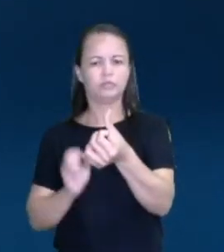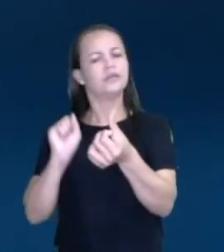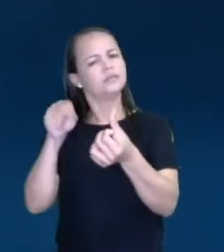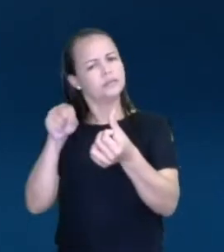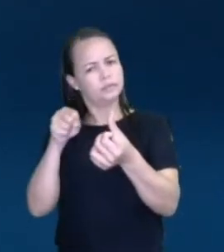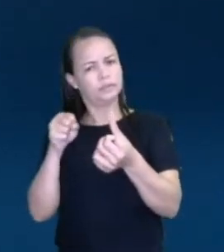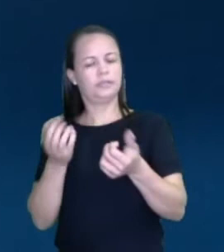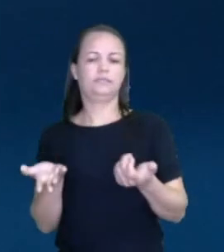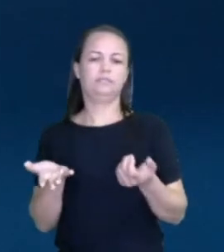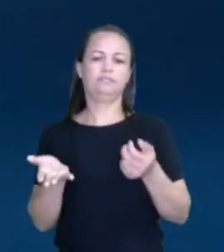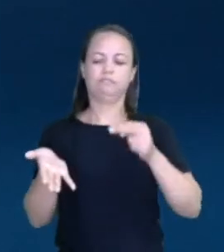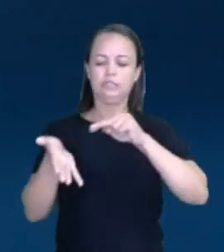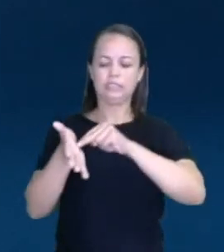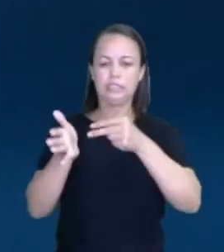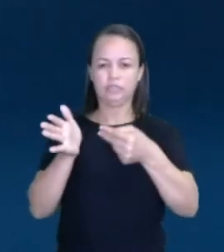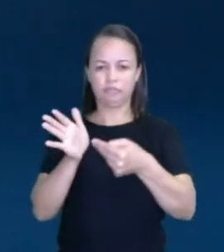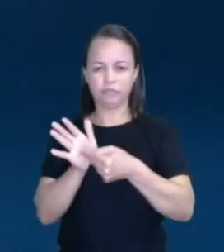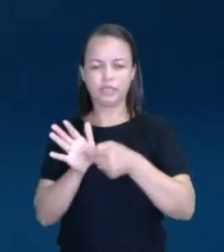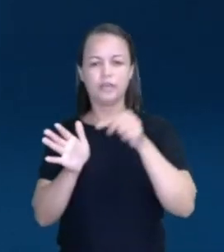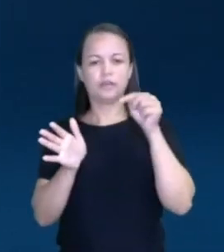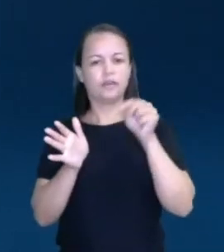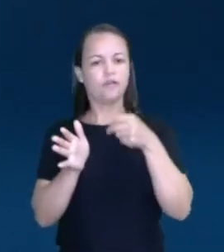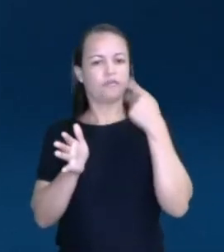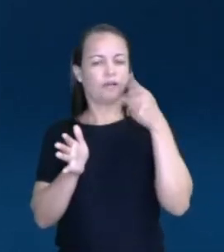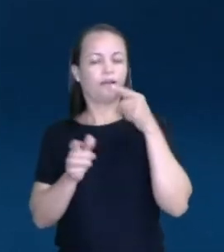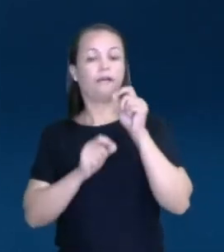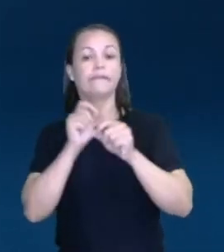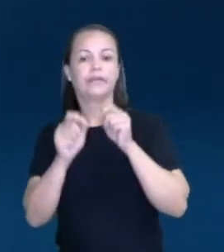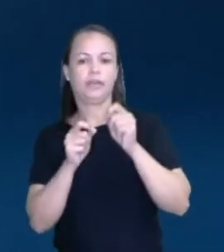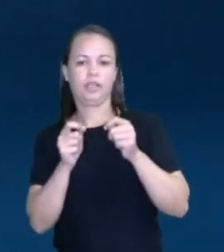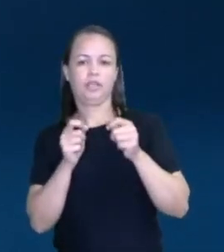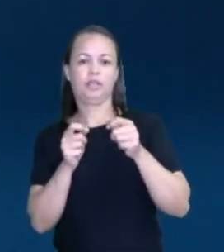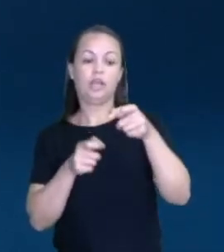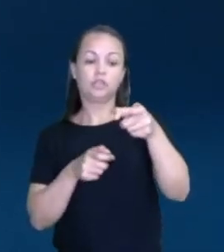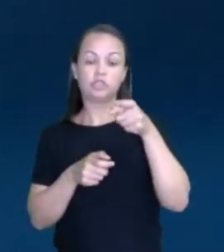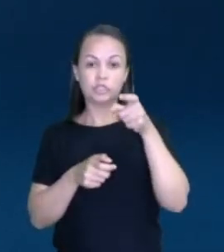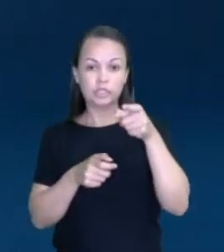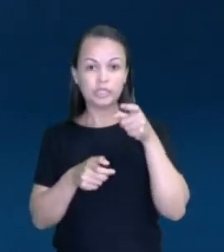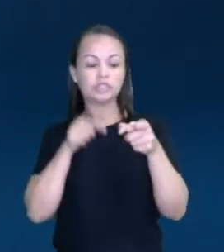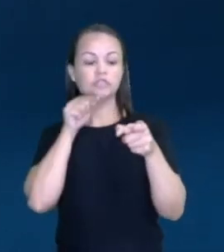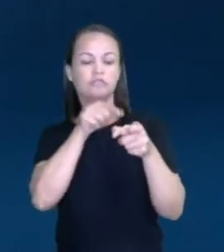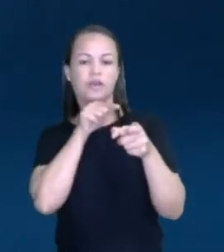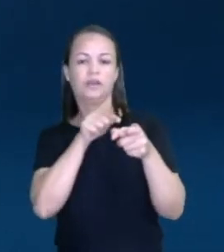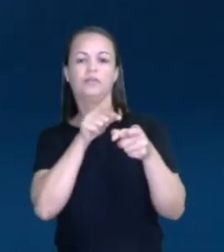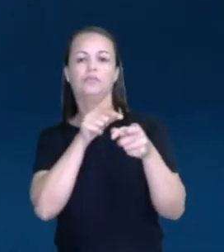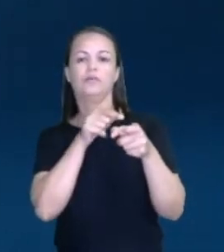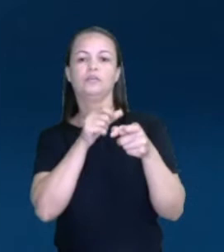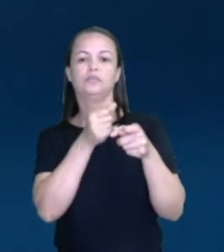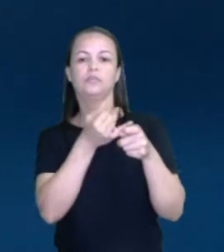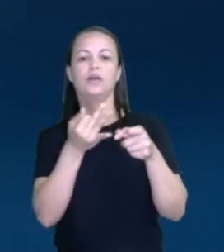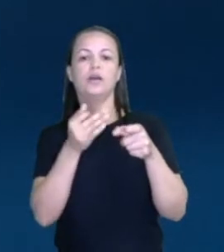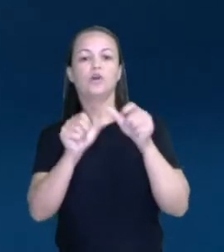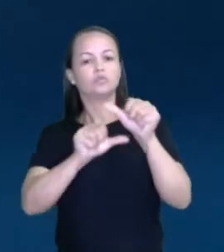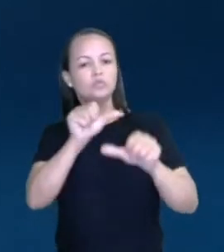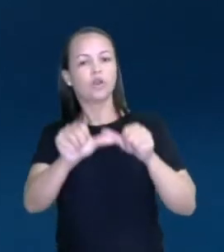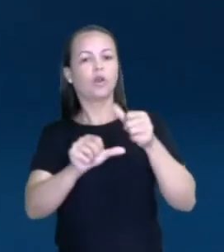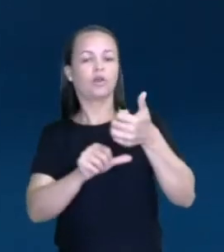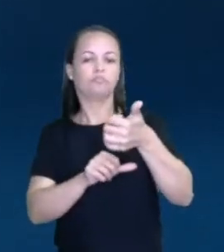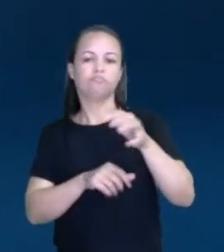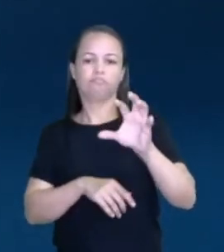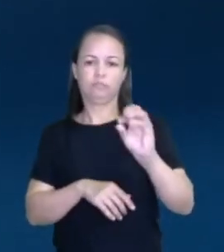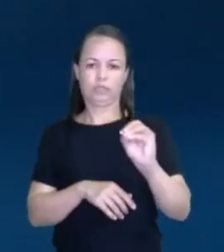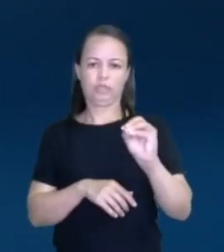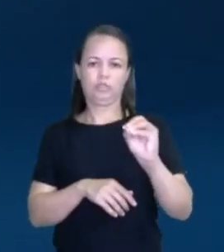significa dizer, ó, que para essa situação meu x vale 10. Então não existe um